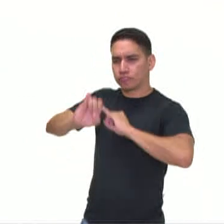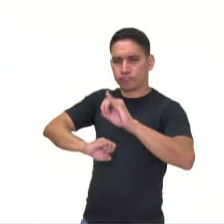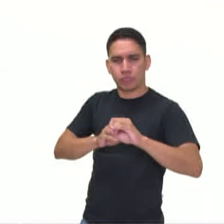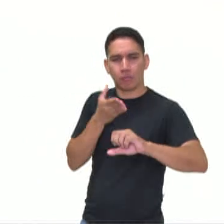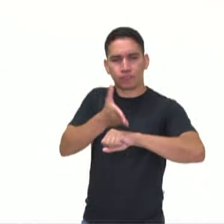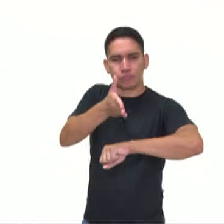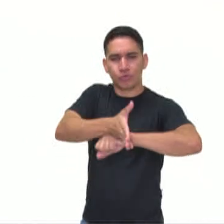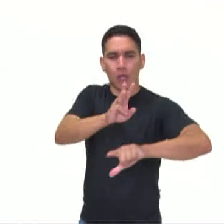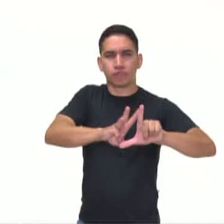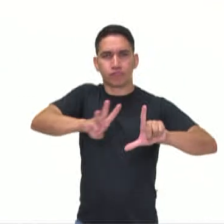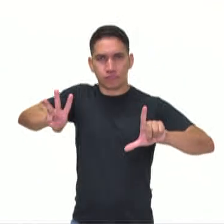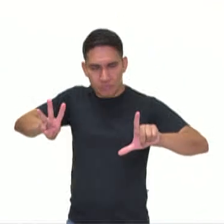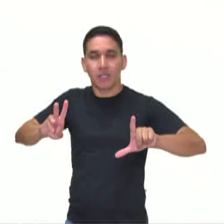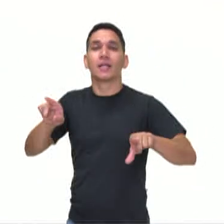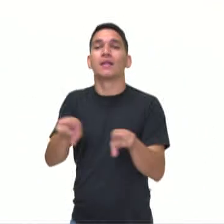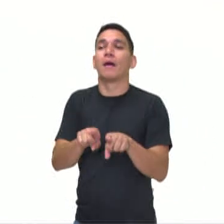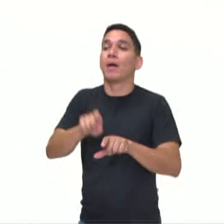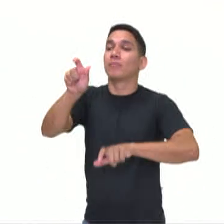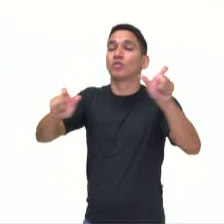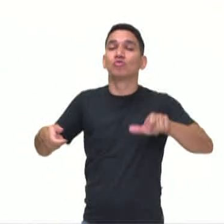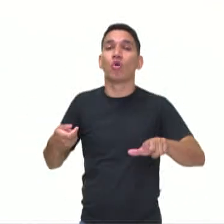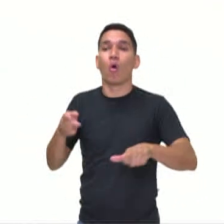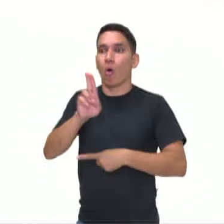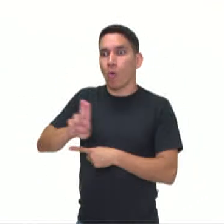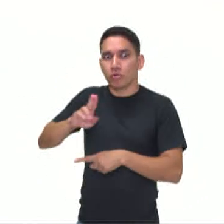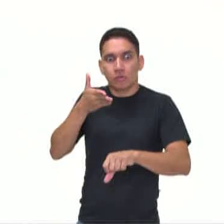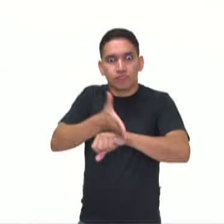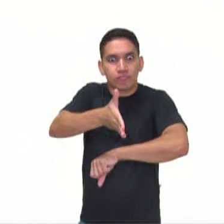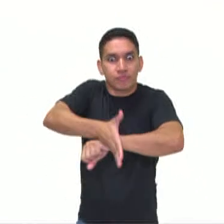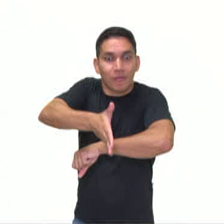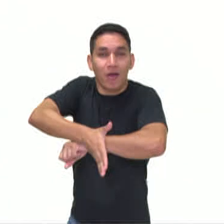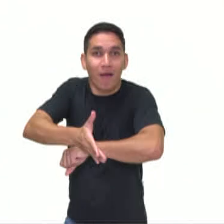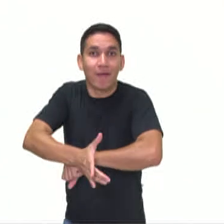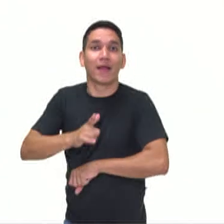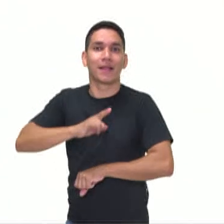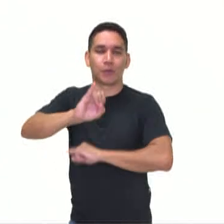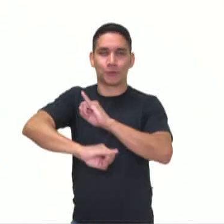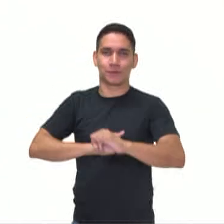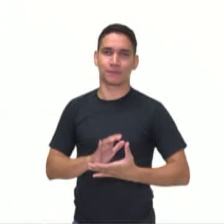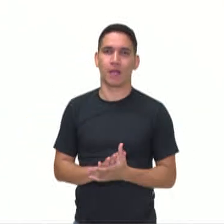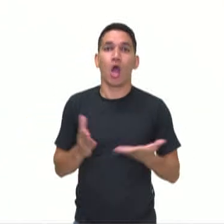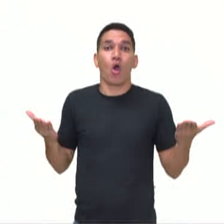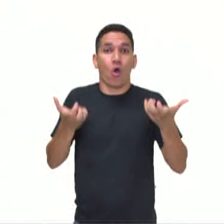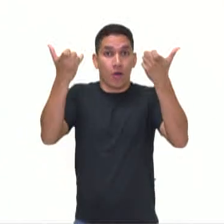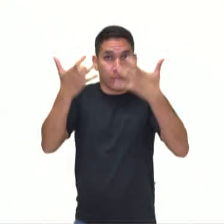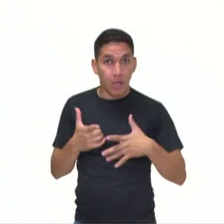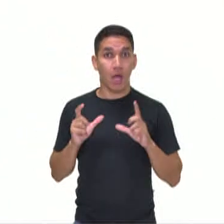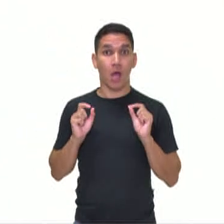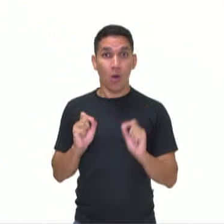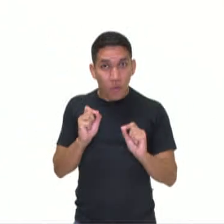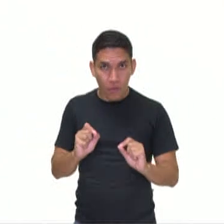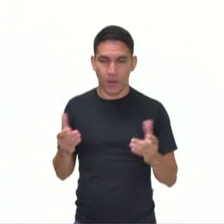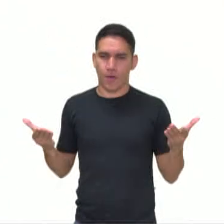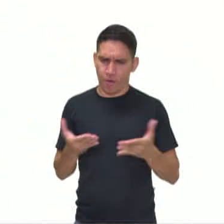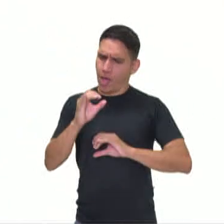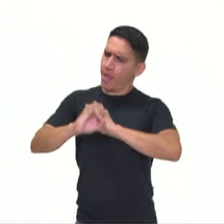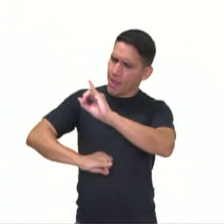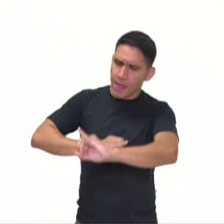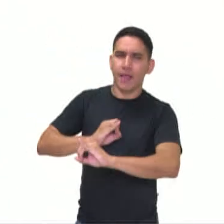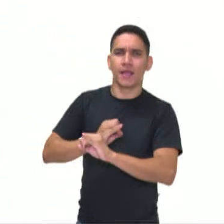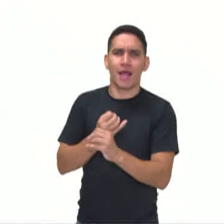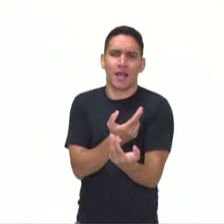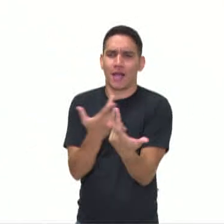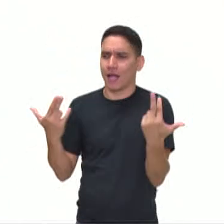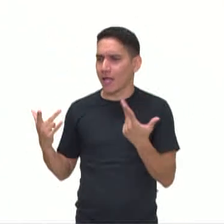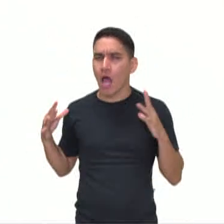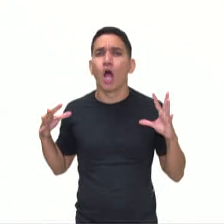do número de usuários da internet. Podemos dizer que hoje a internet está disponível de forma igual